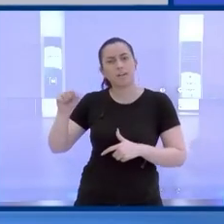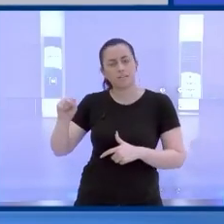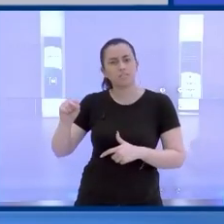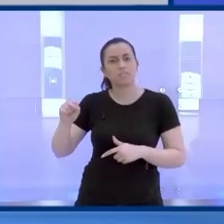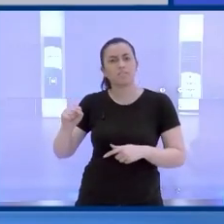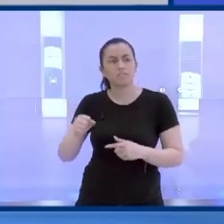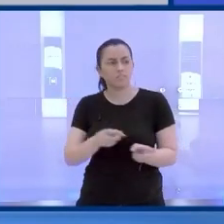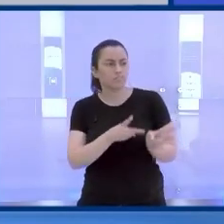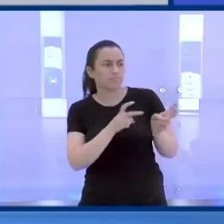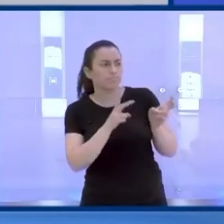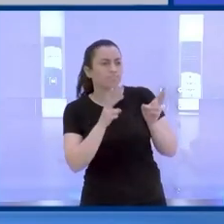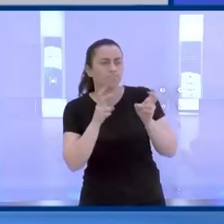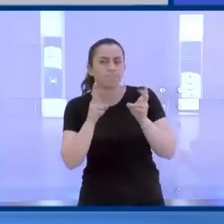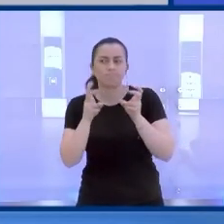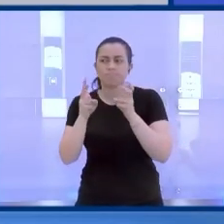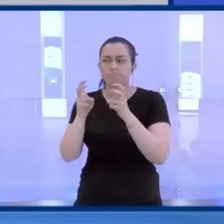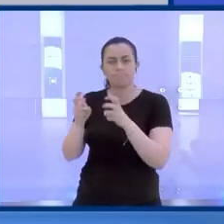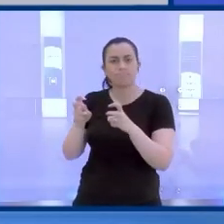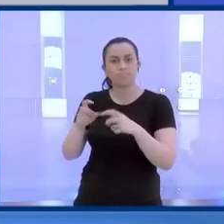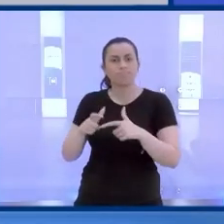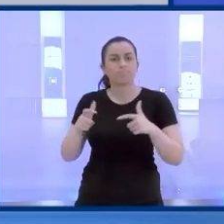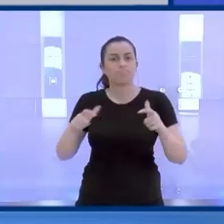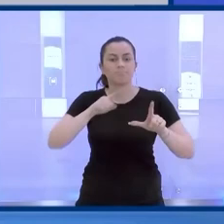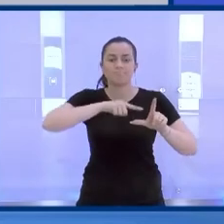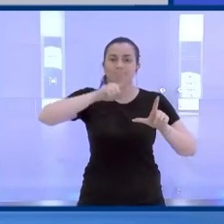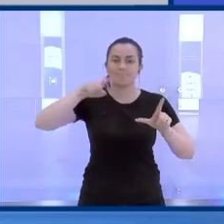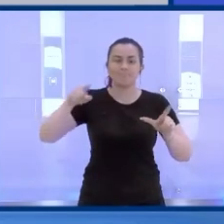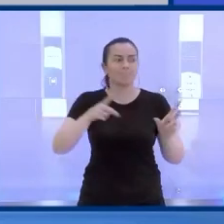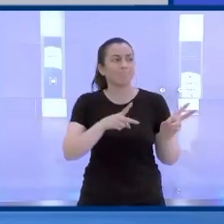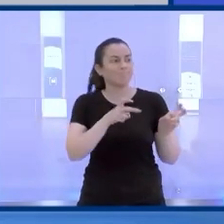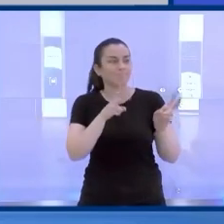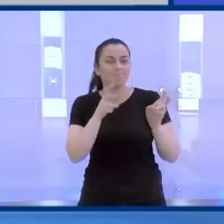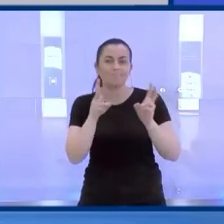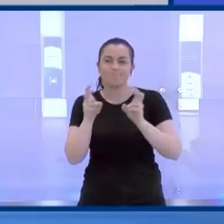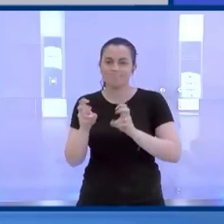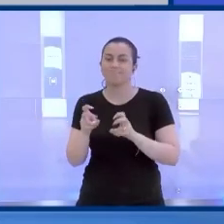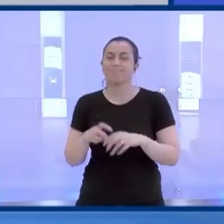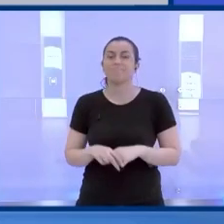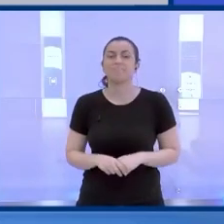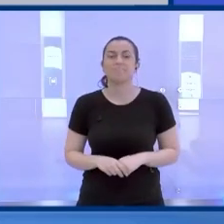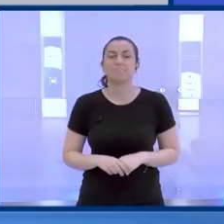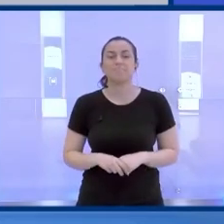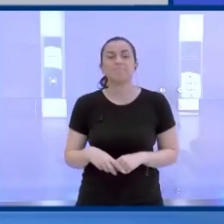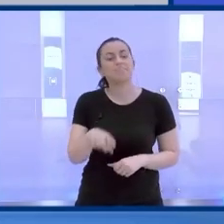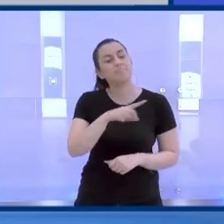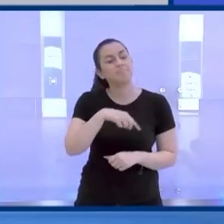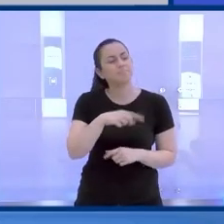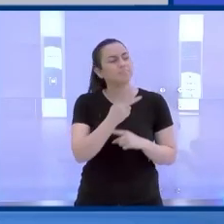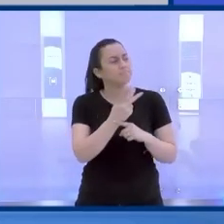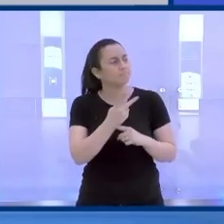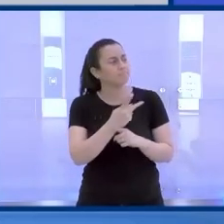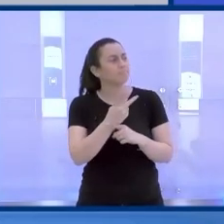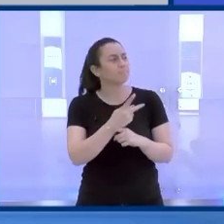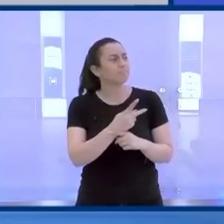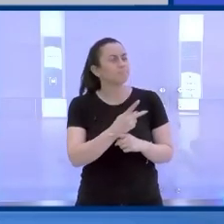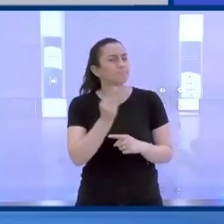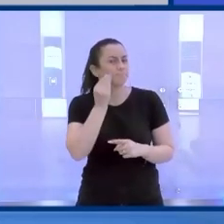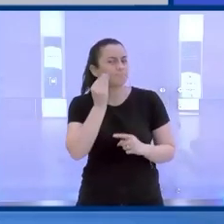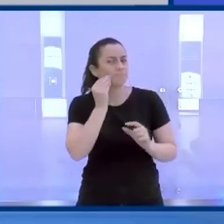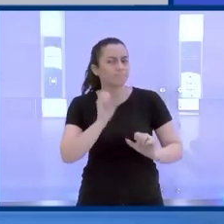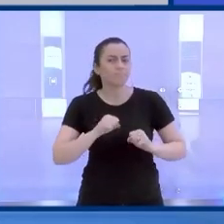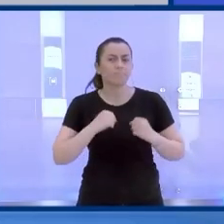enxergamos crescimento em todos esses indicadores. Então, o que nós buscamos com essa aquisição de hoje